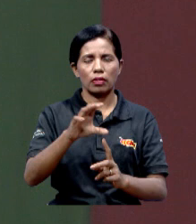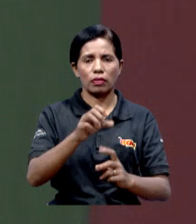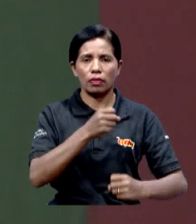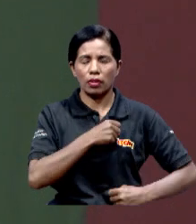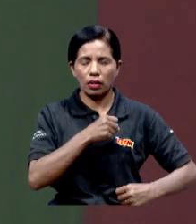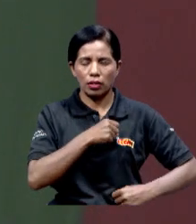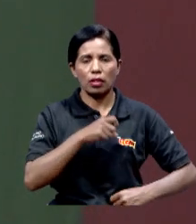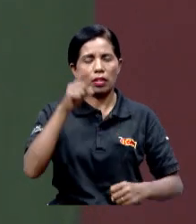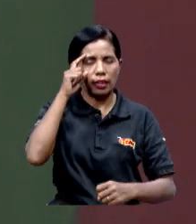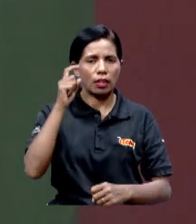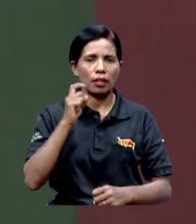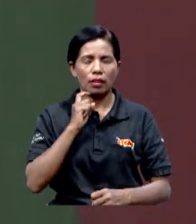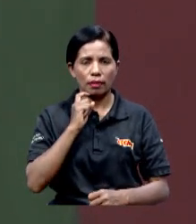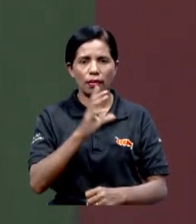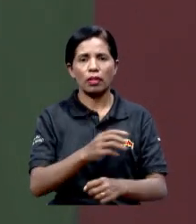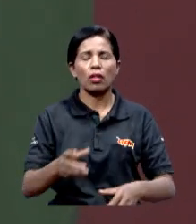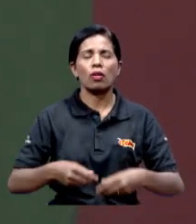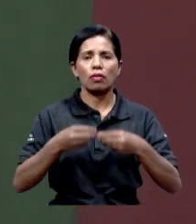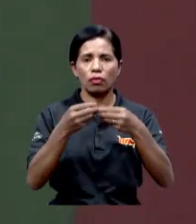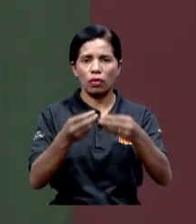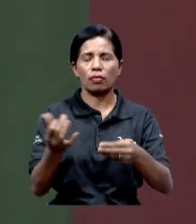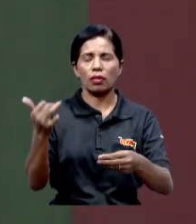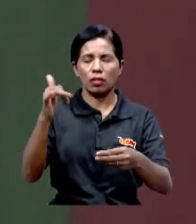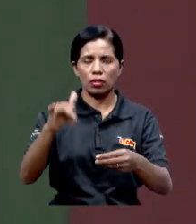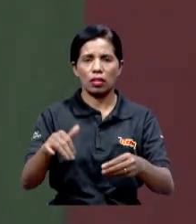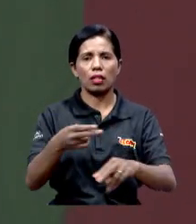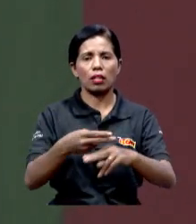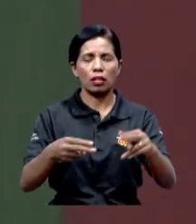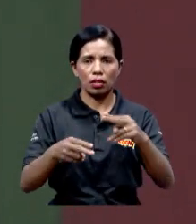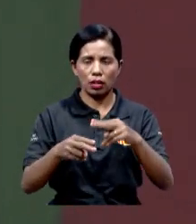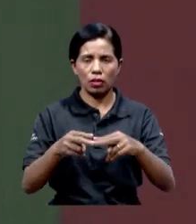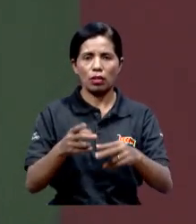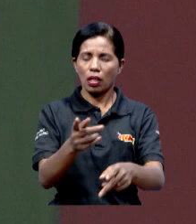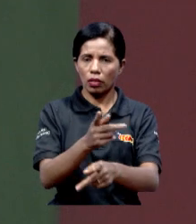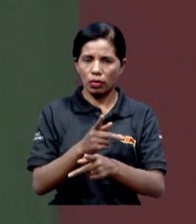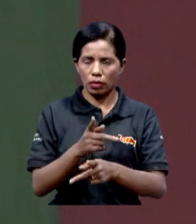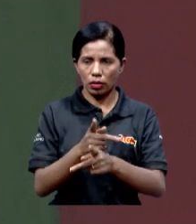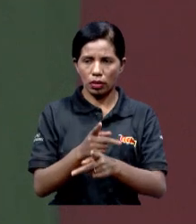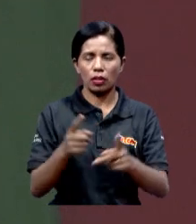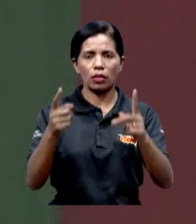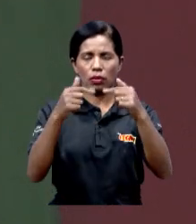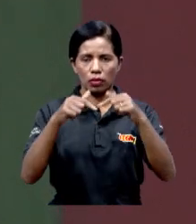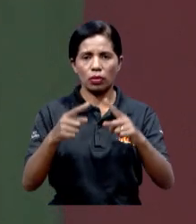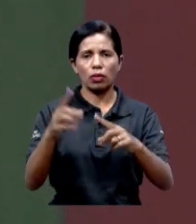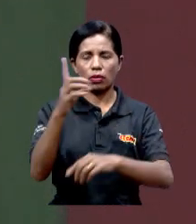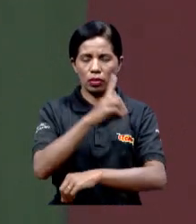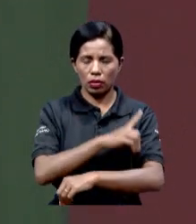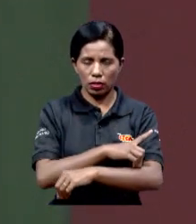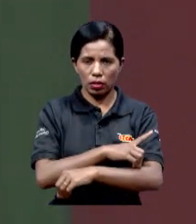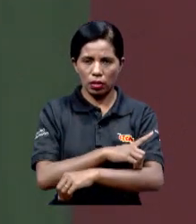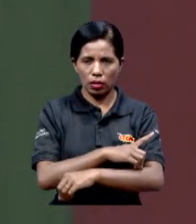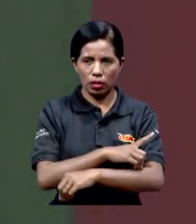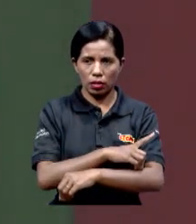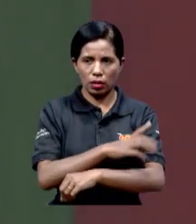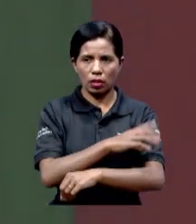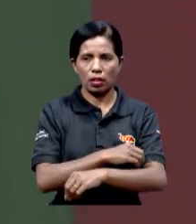ala sonana Guzmão entrega basira ngeliman Kodi cuidado tomai oin loro quase